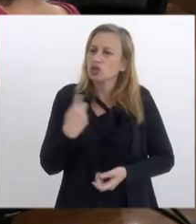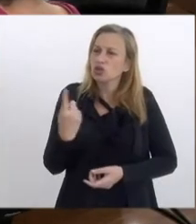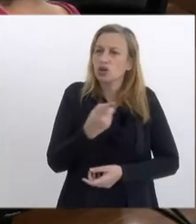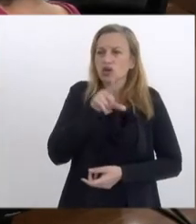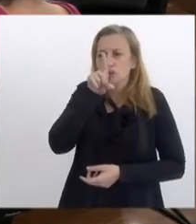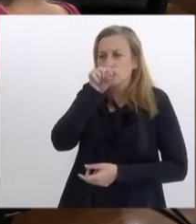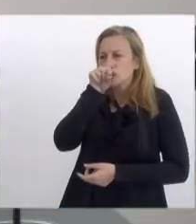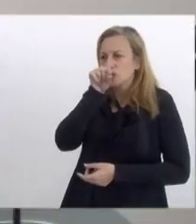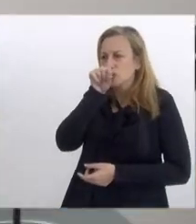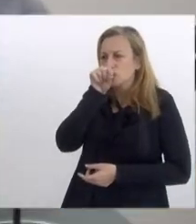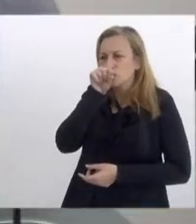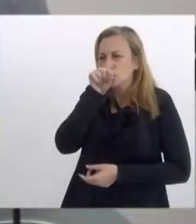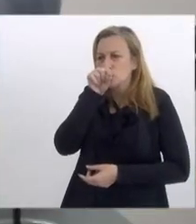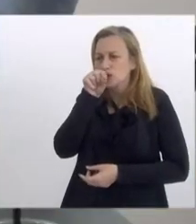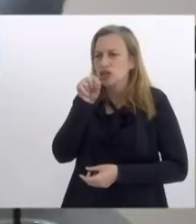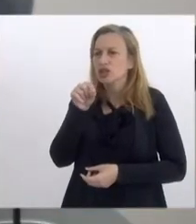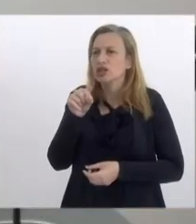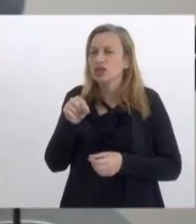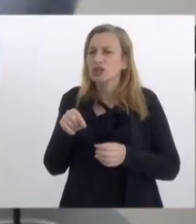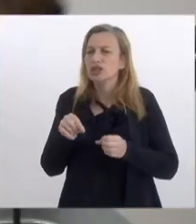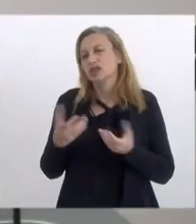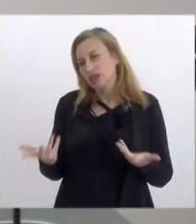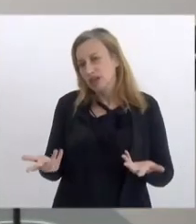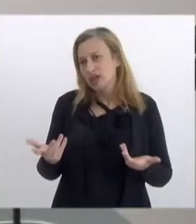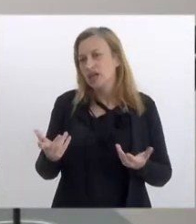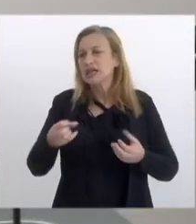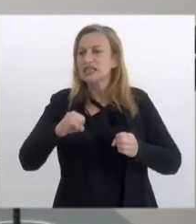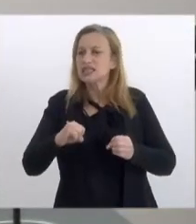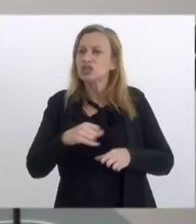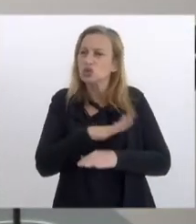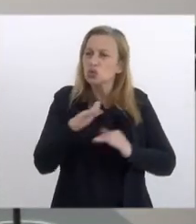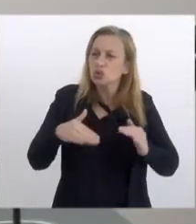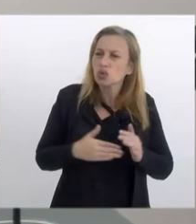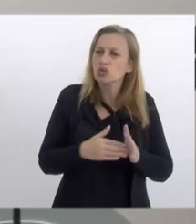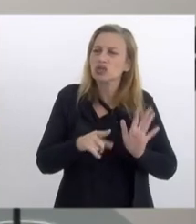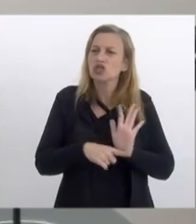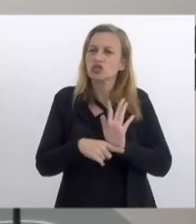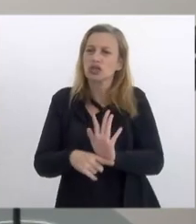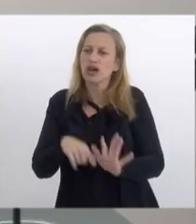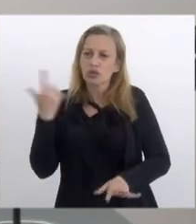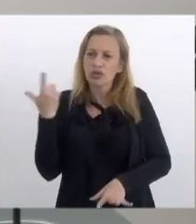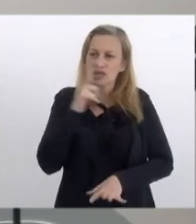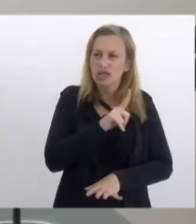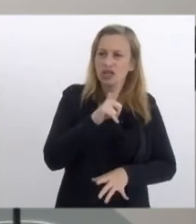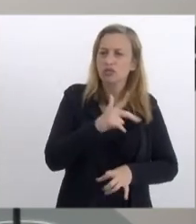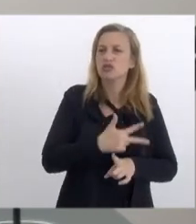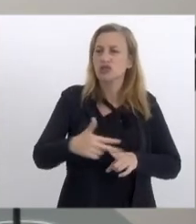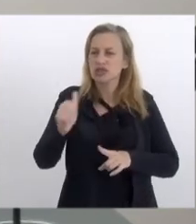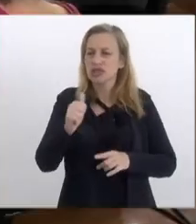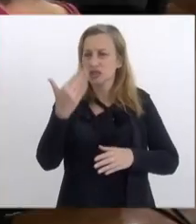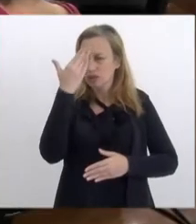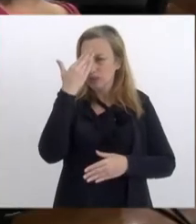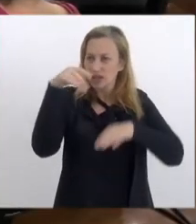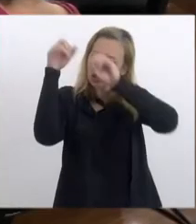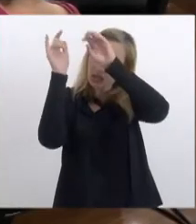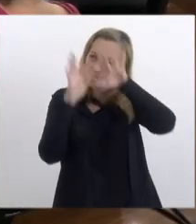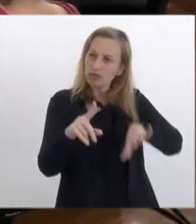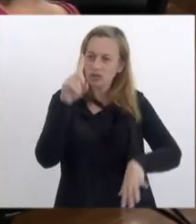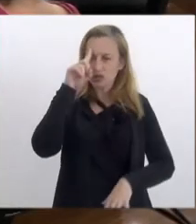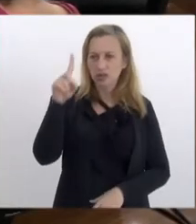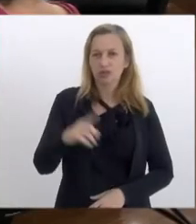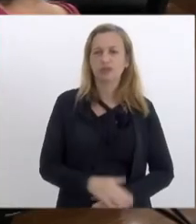Se o elefante ajudar, o leão, o macaco, todo mundo, a gente apaga esse fogo. Muito obrigado. Deus abençoe a todos.